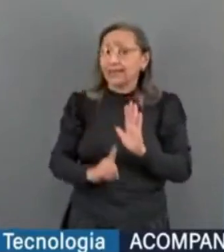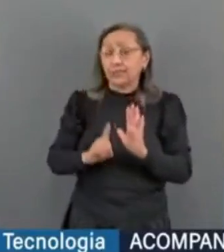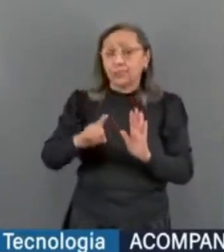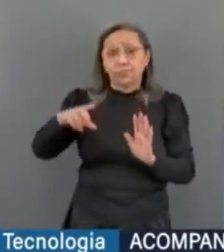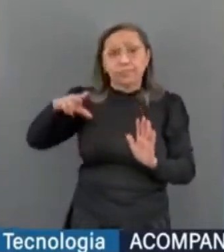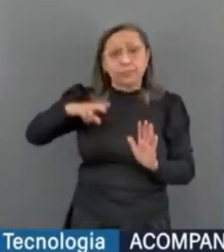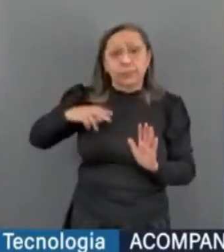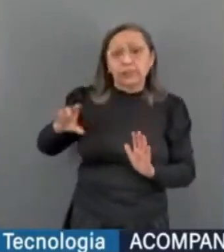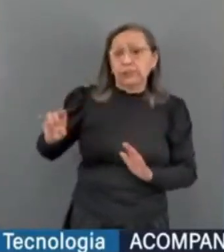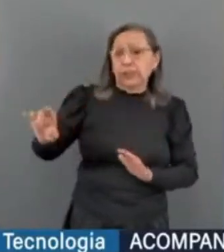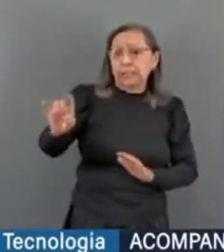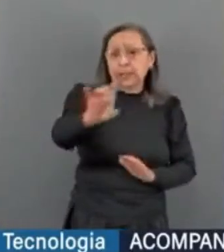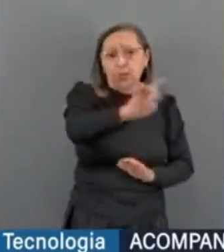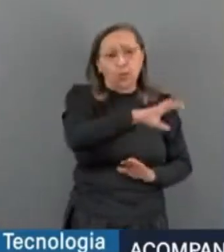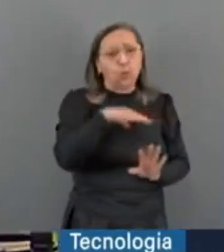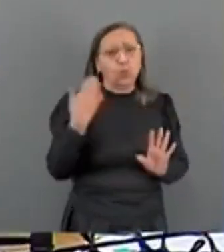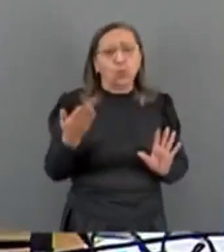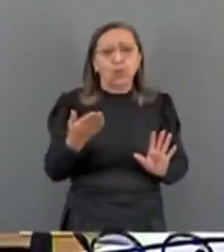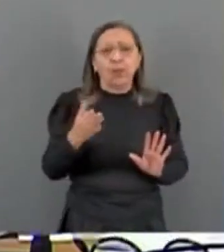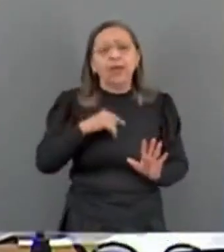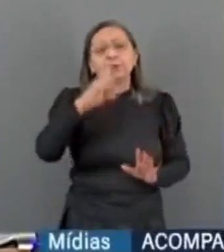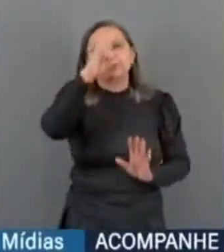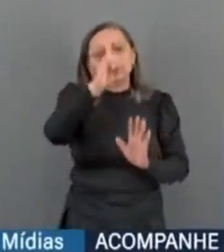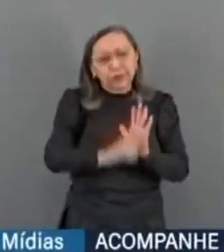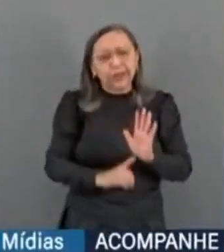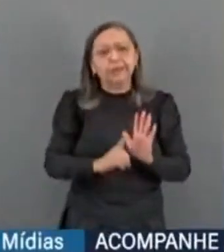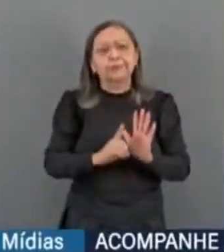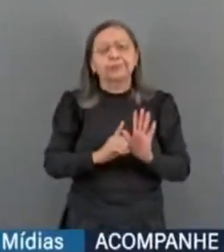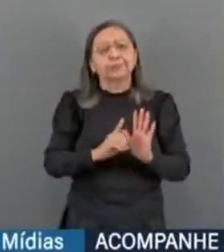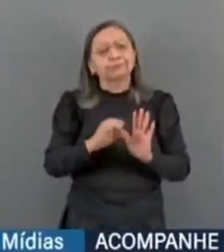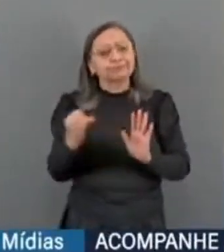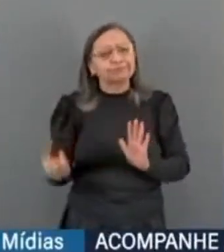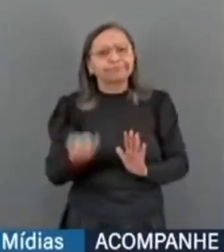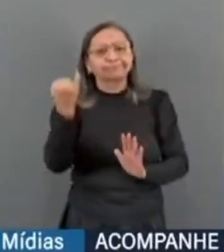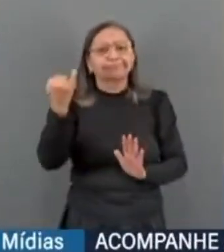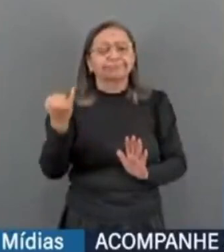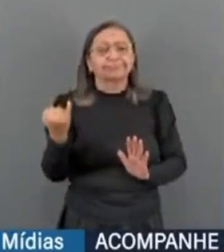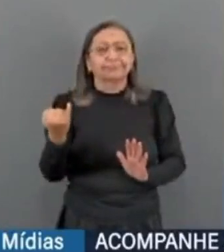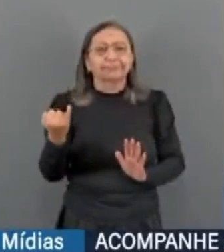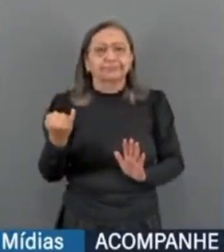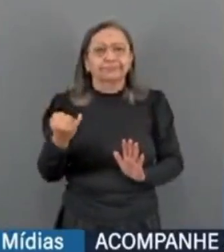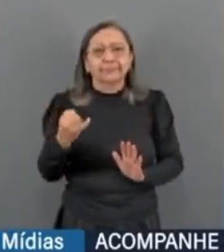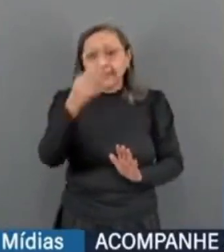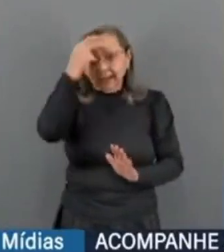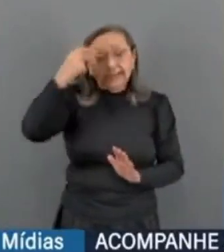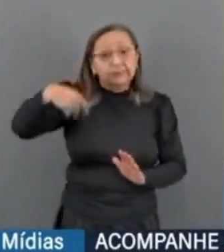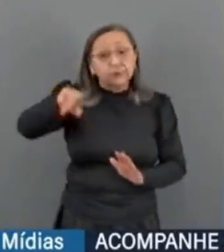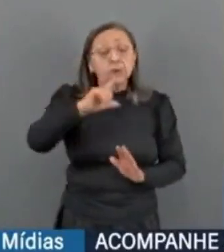individual, isso é um direito fundamental, as pessoas